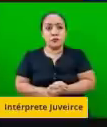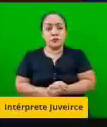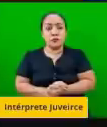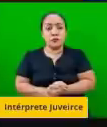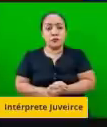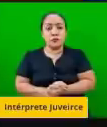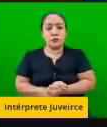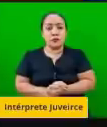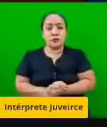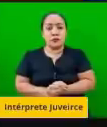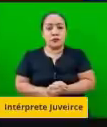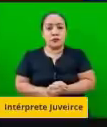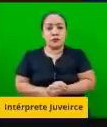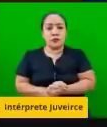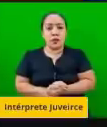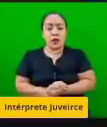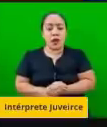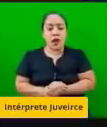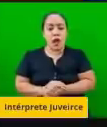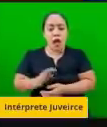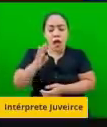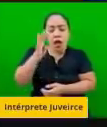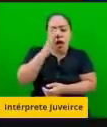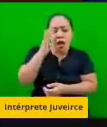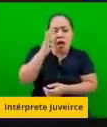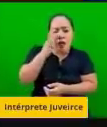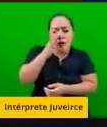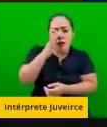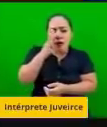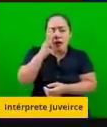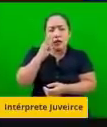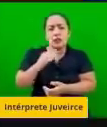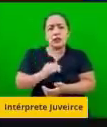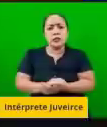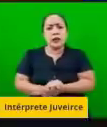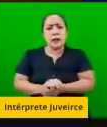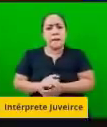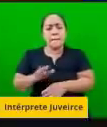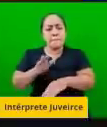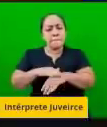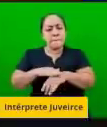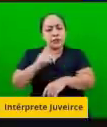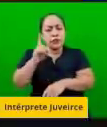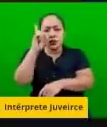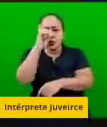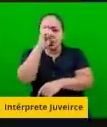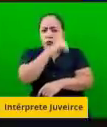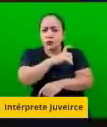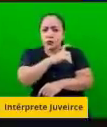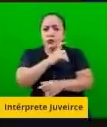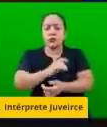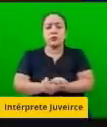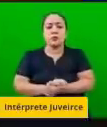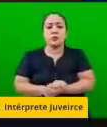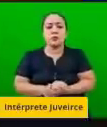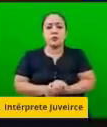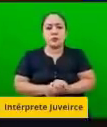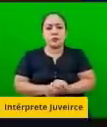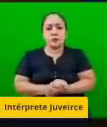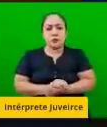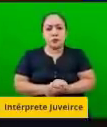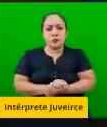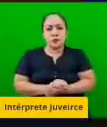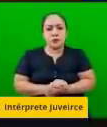de análise, que seria um comando mais complexo, né, e que poderia, inclusive, envolver os comandos